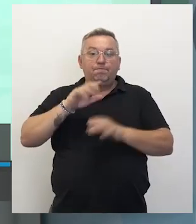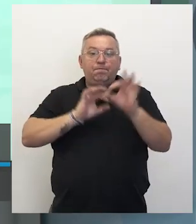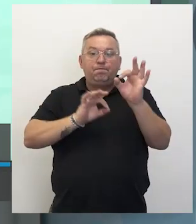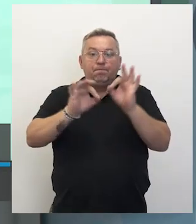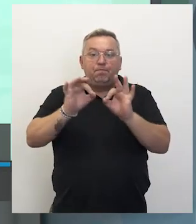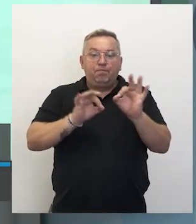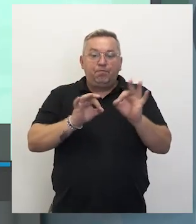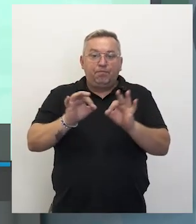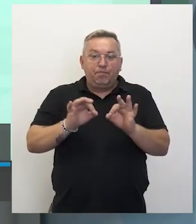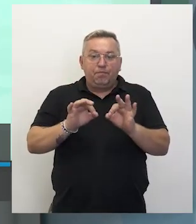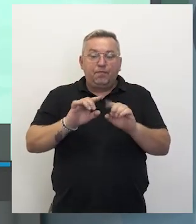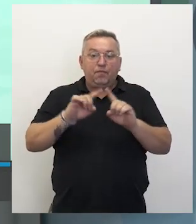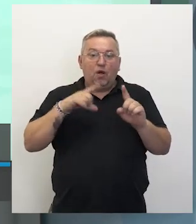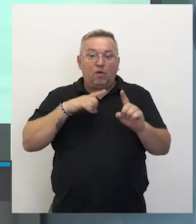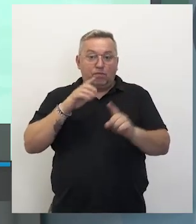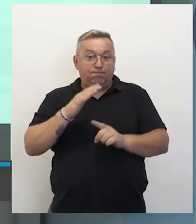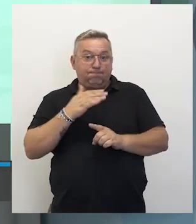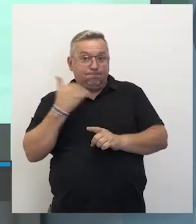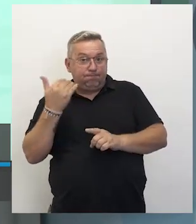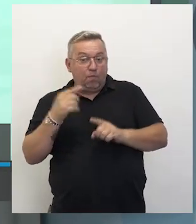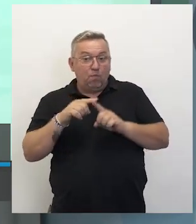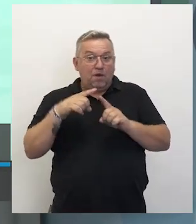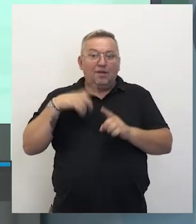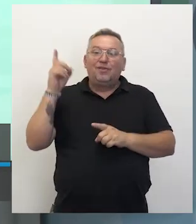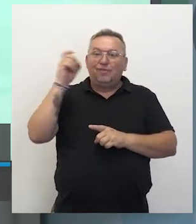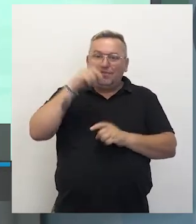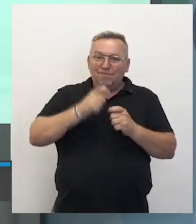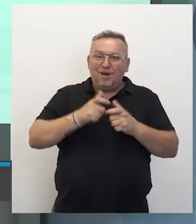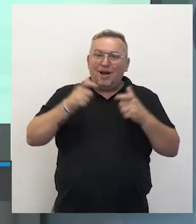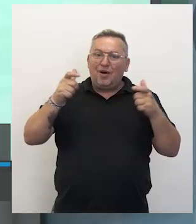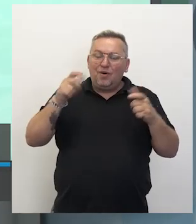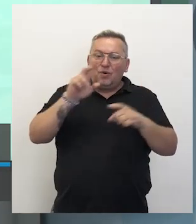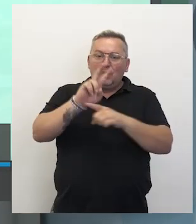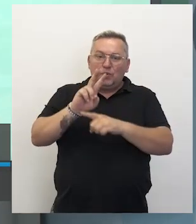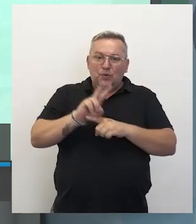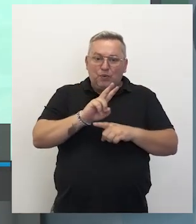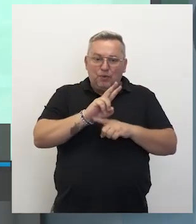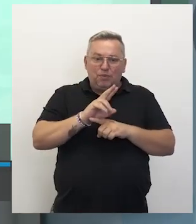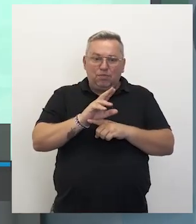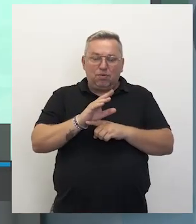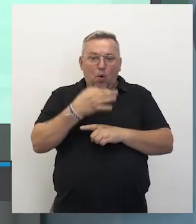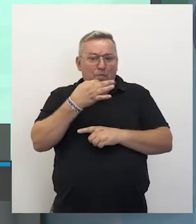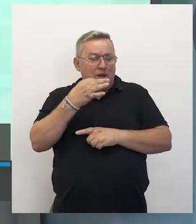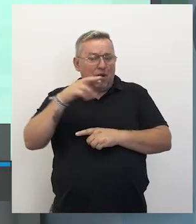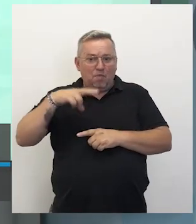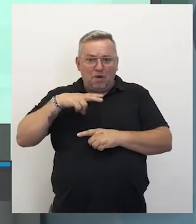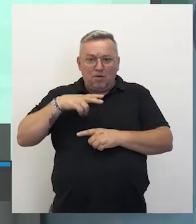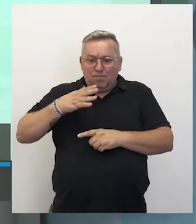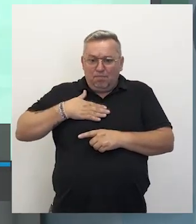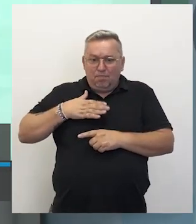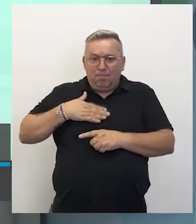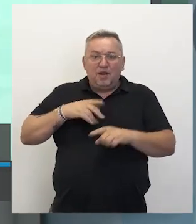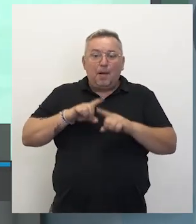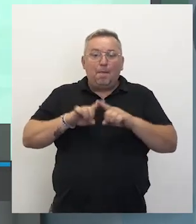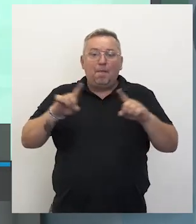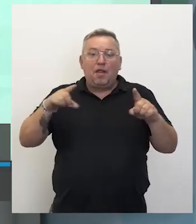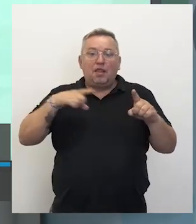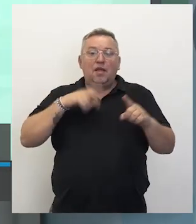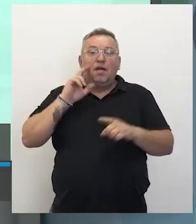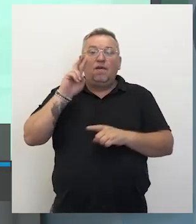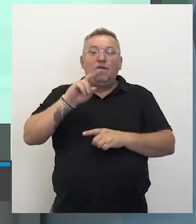nossa mortalidade, mas tem uma dificuldade maior, parece, de controlar a natalidade, aí é uma opinião pessoal minha, né, mas aí a gente tem que ver